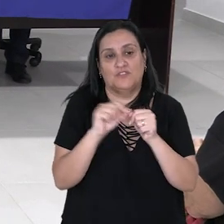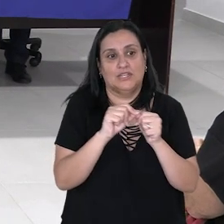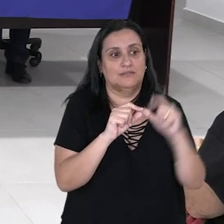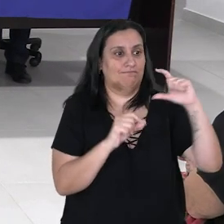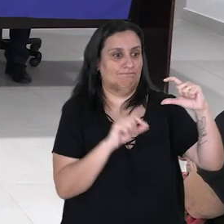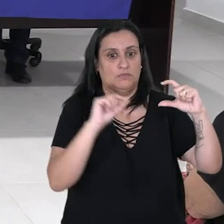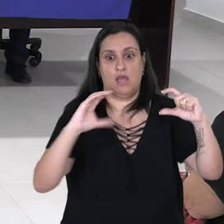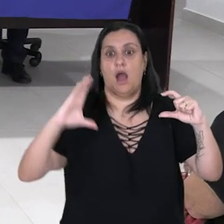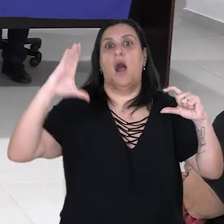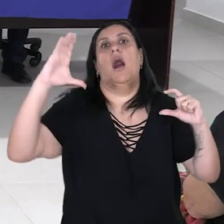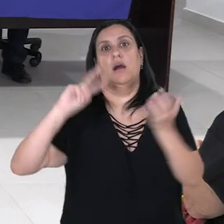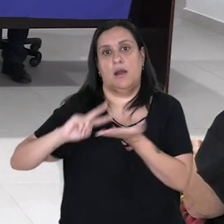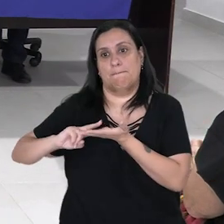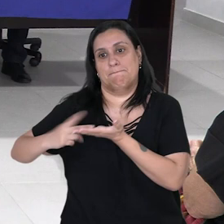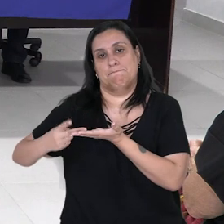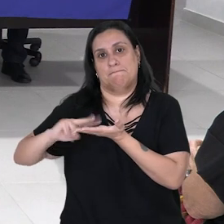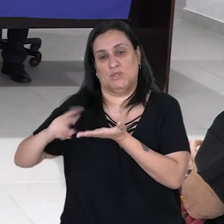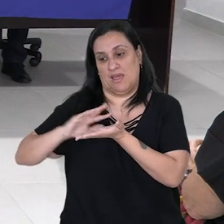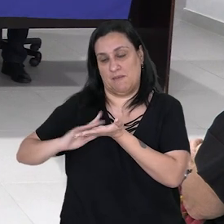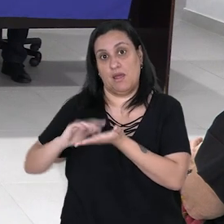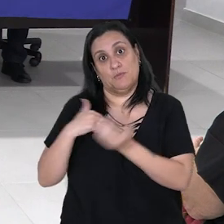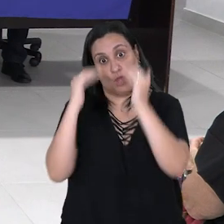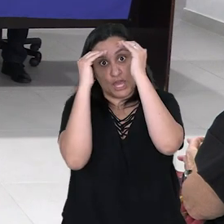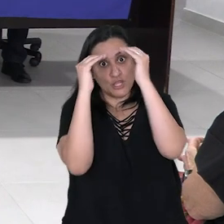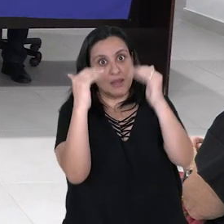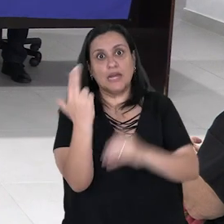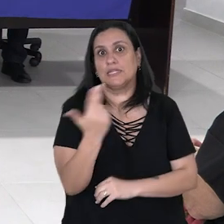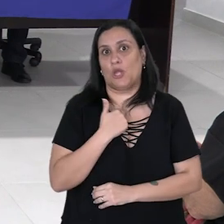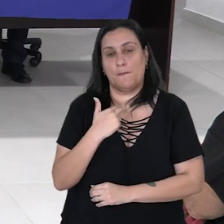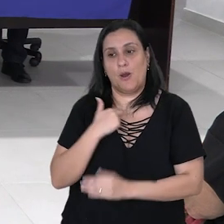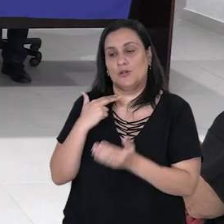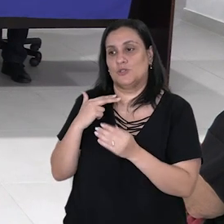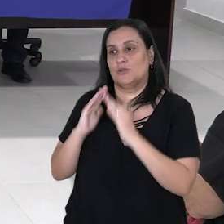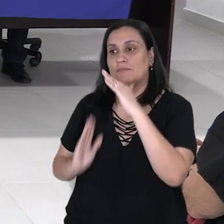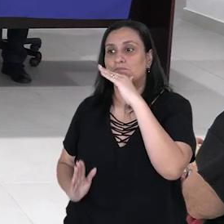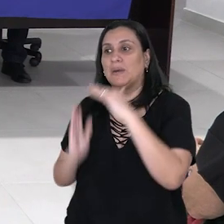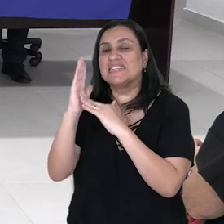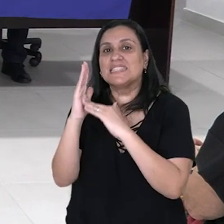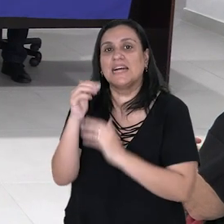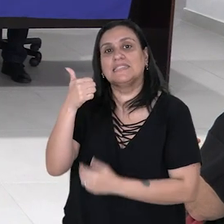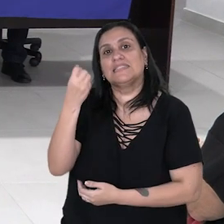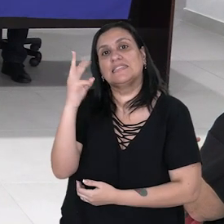tem a divisão, né? Eu tenho que respeitar, eu não posso passar de 130 páginas em braille